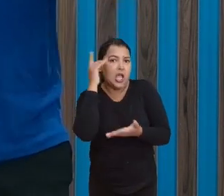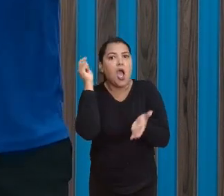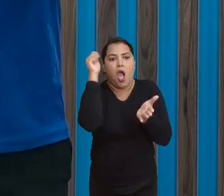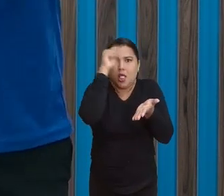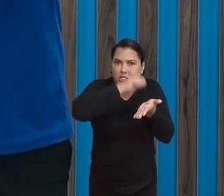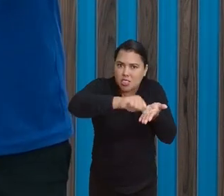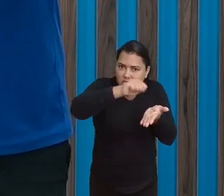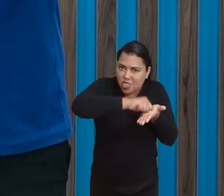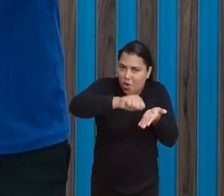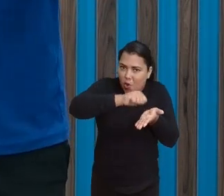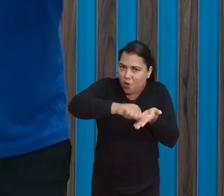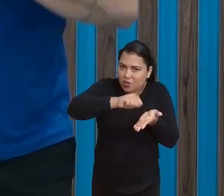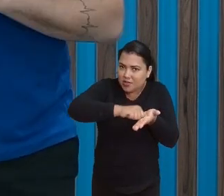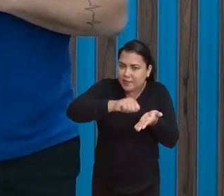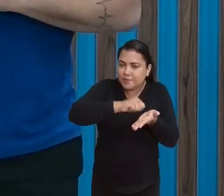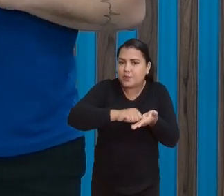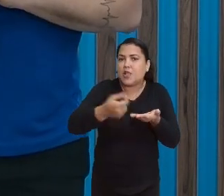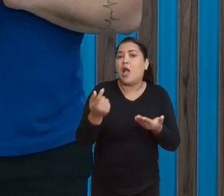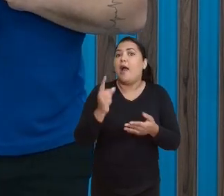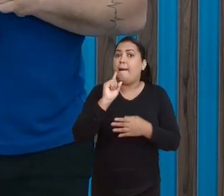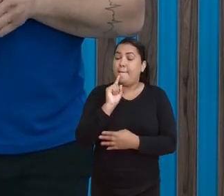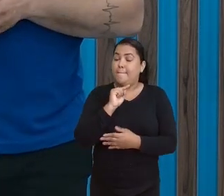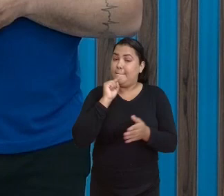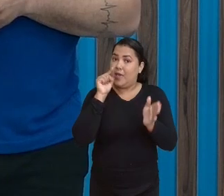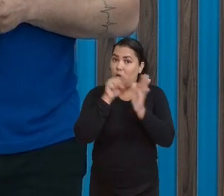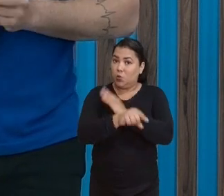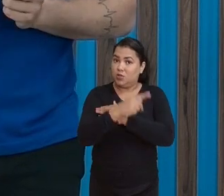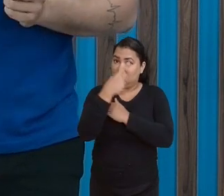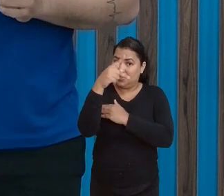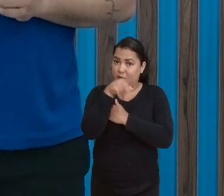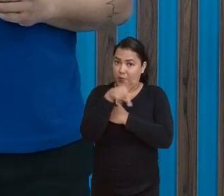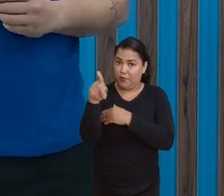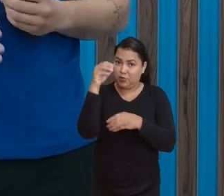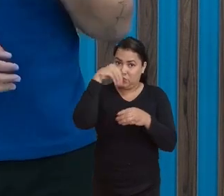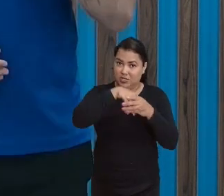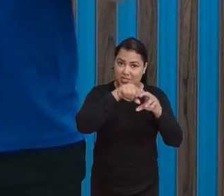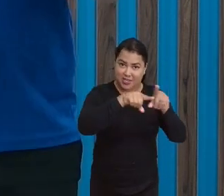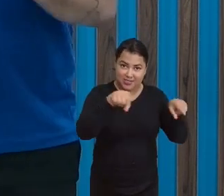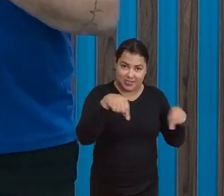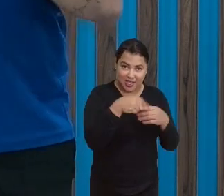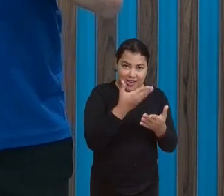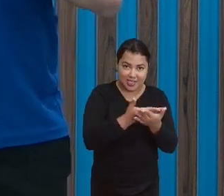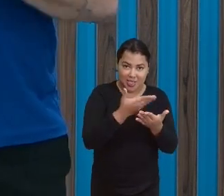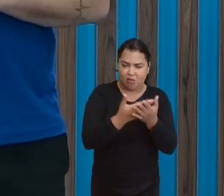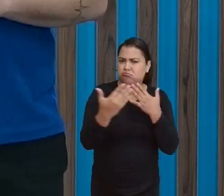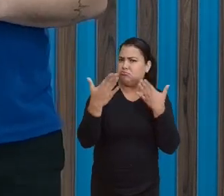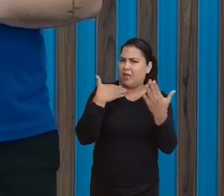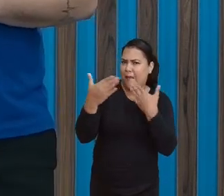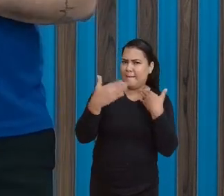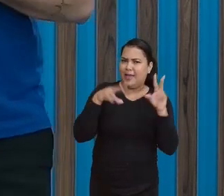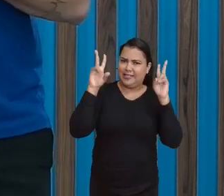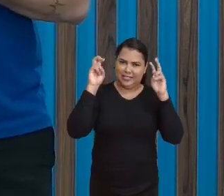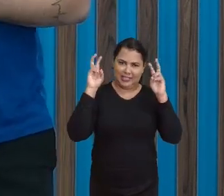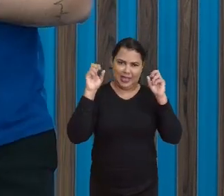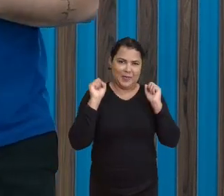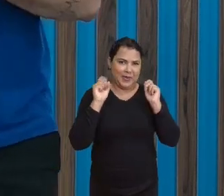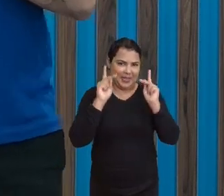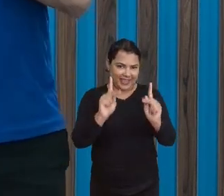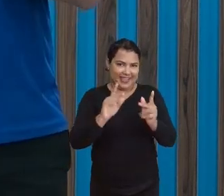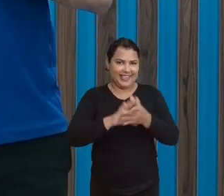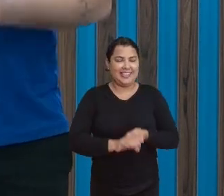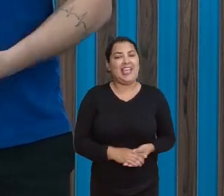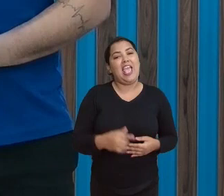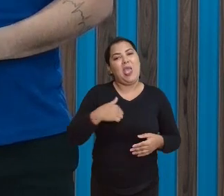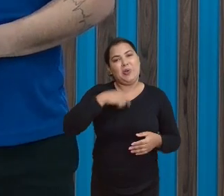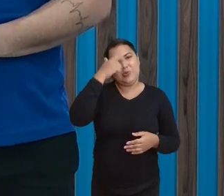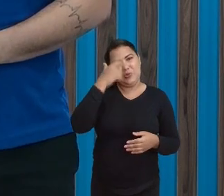né? Chega com o teu professor na sala de aula, pergunta e debate essas questões, beleza? Eu